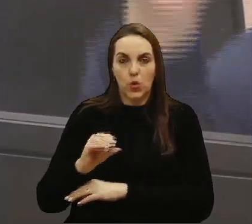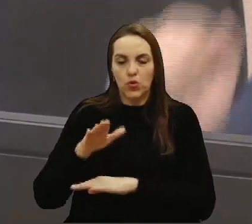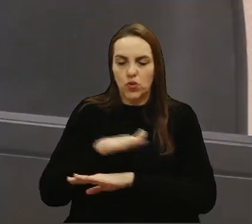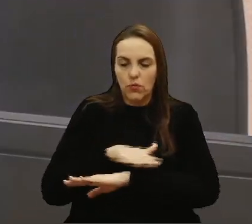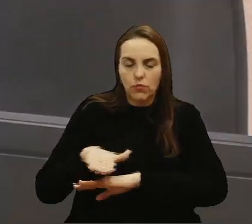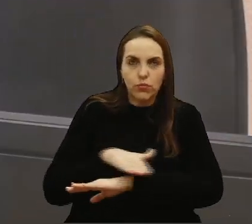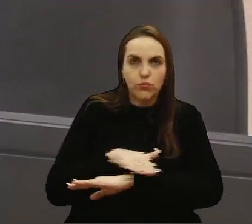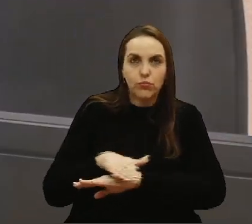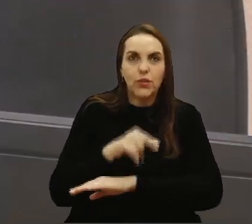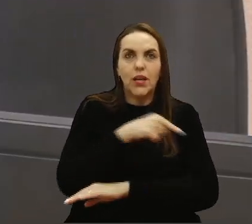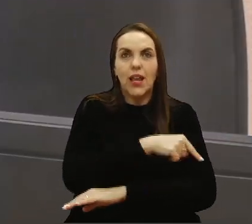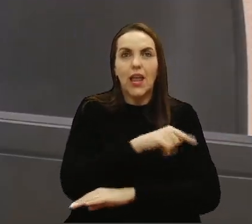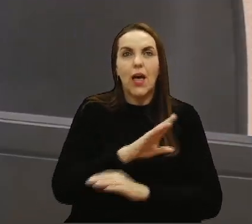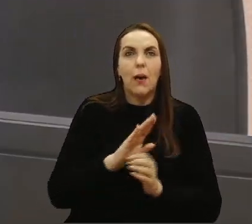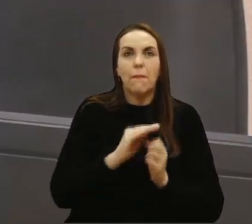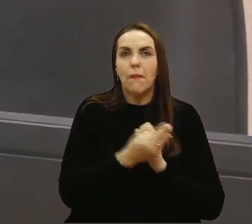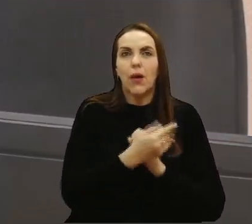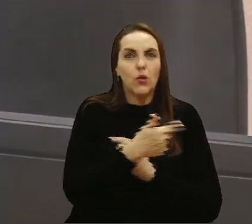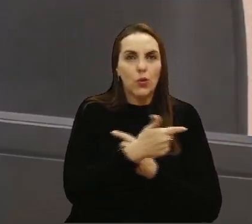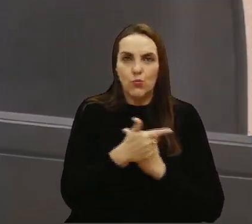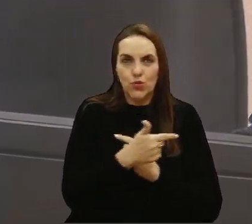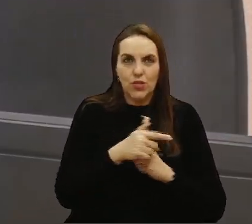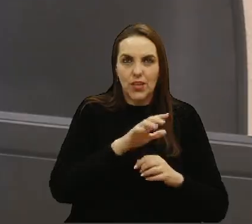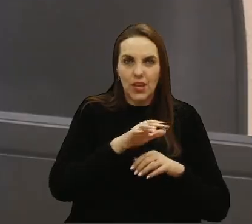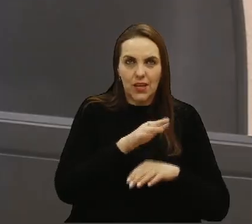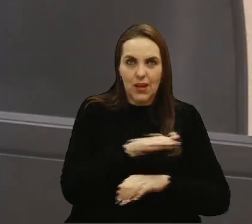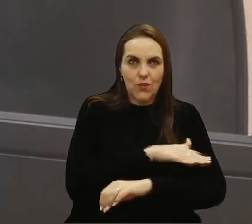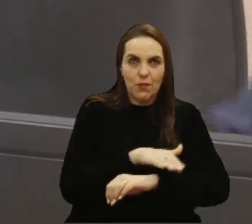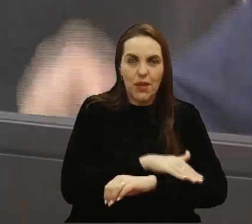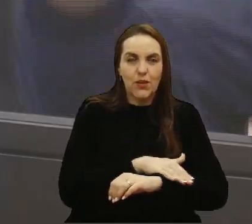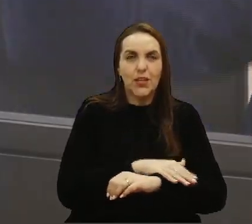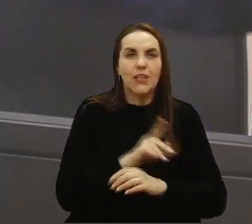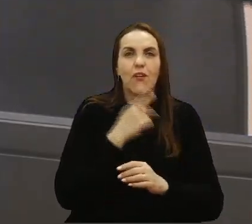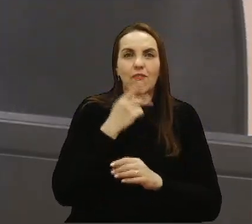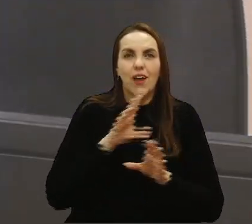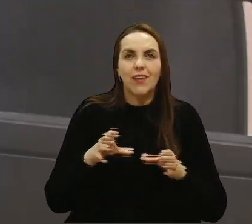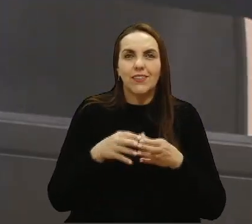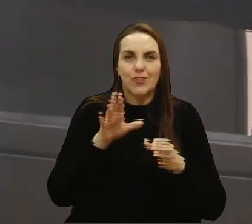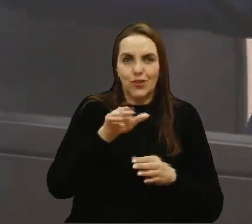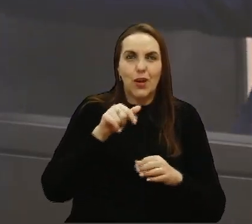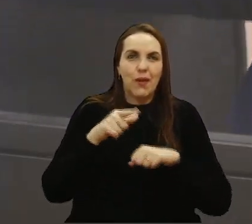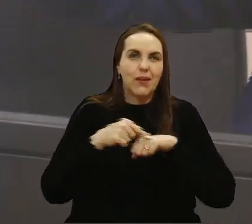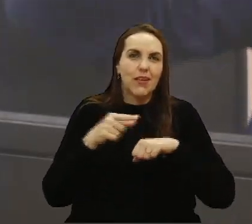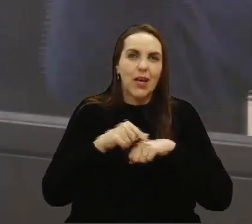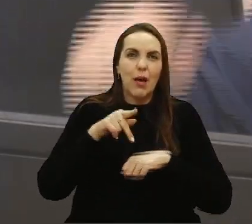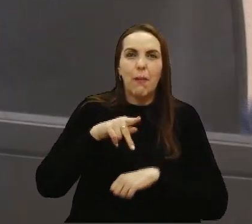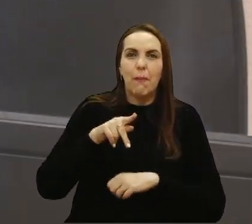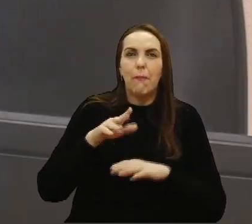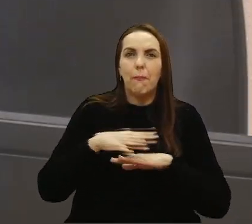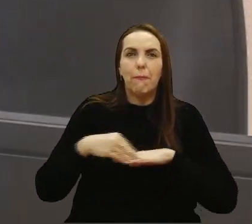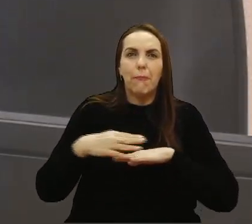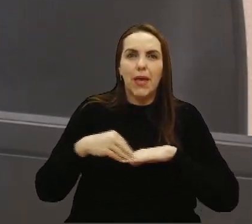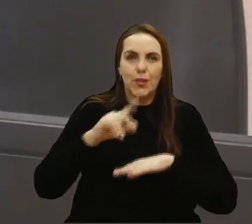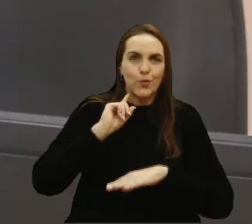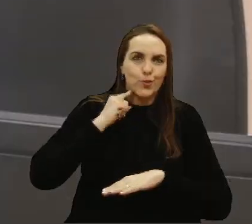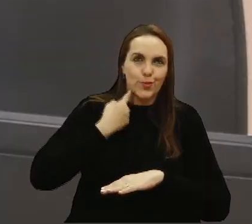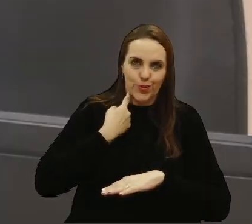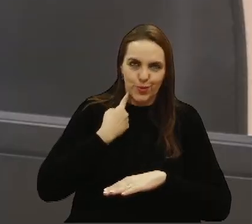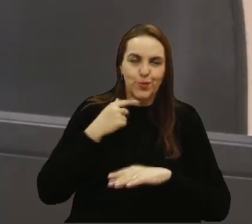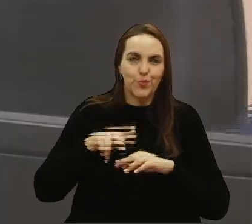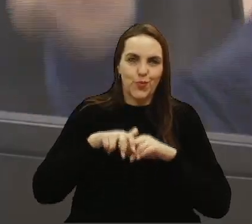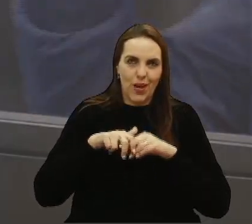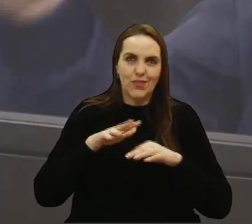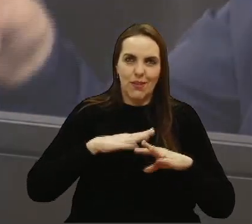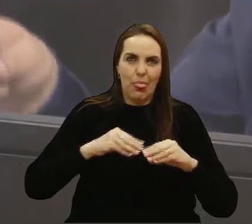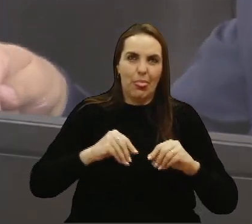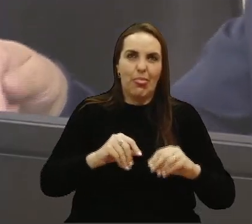tinha. Daí dizia que era a turma do Pé Sujo. Mas dizer que tem que manter o tempo integral lá no São